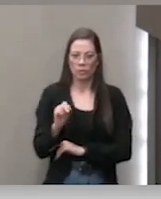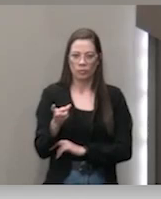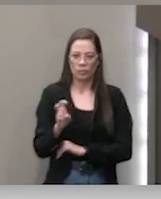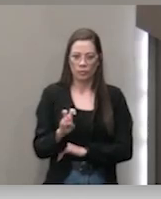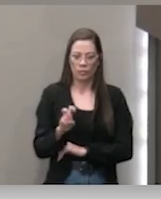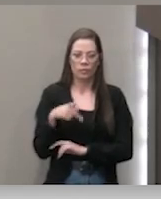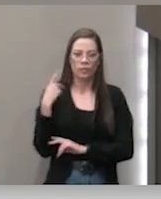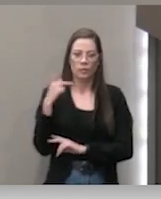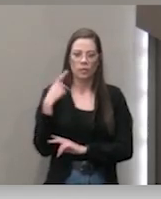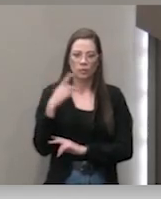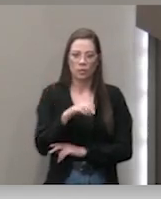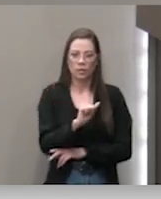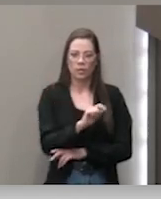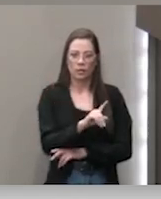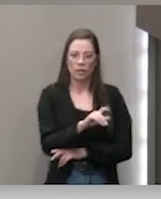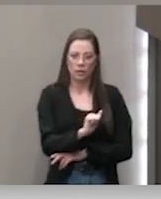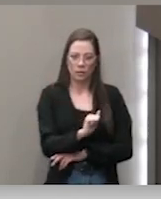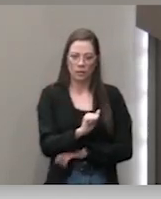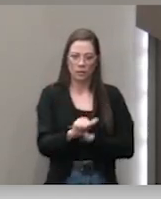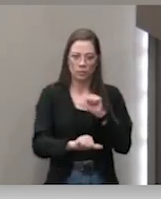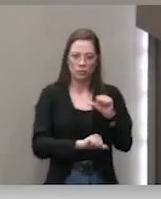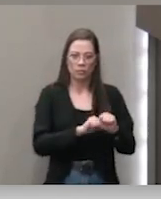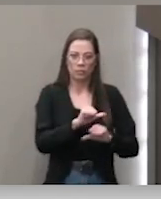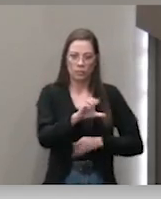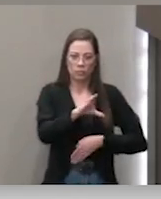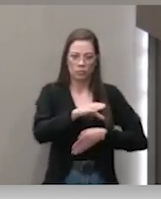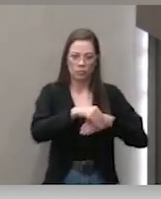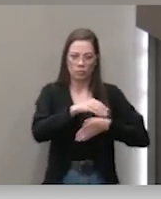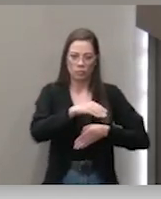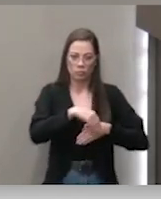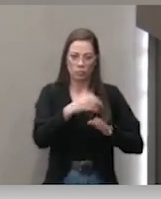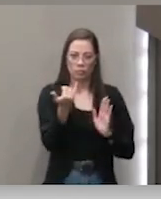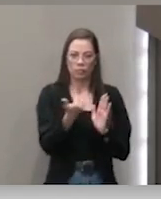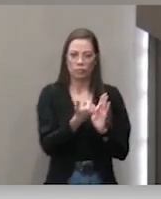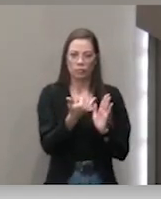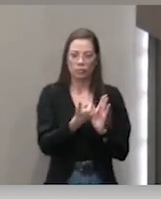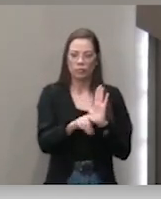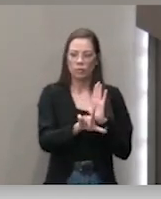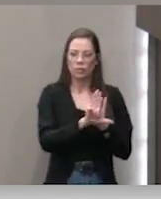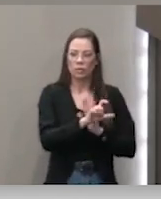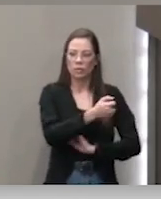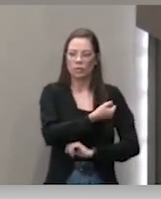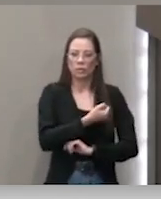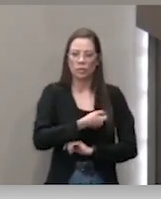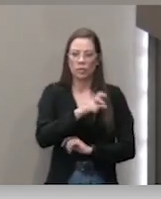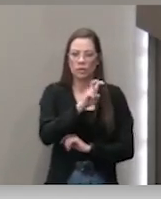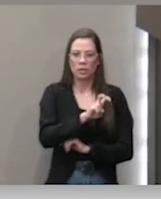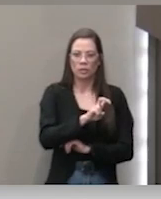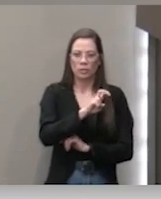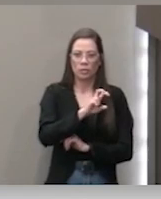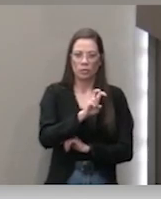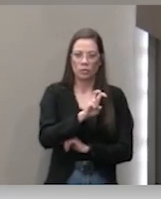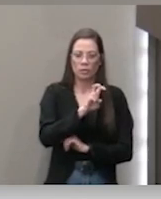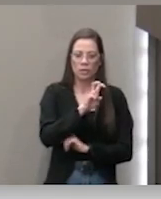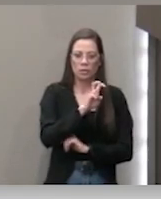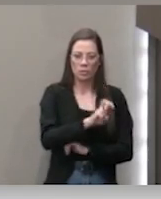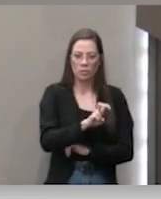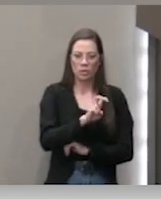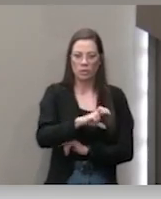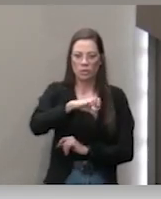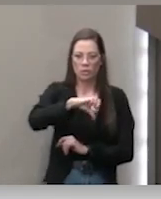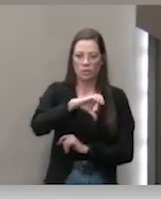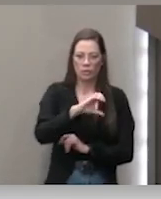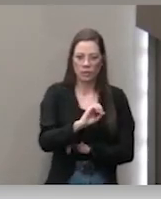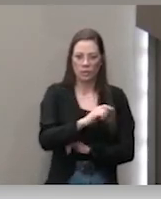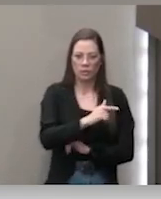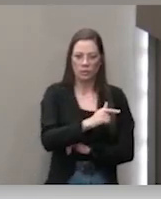vereadora Ada Cristina Munareto, altera e acrescenta dispositivos à lei número 5.590, de 27 de